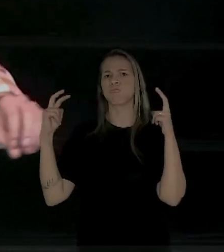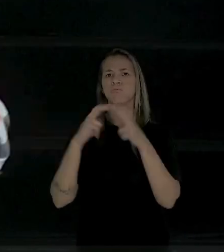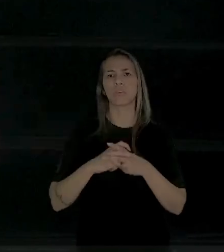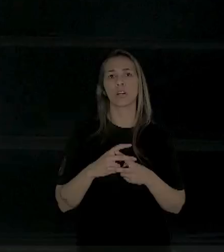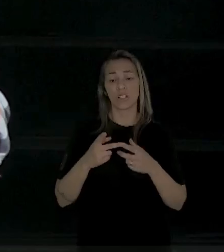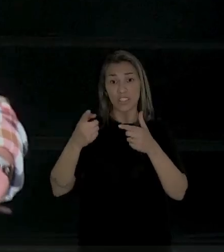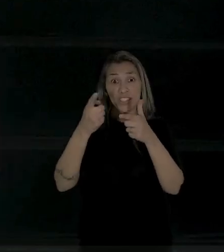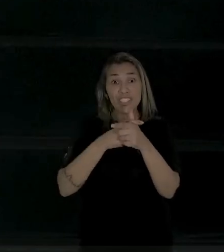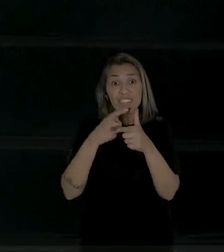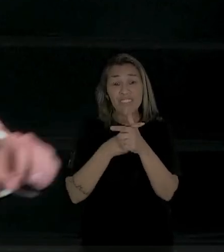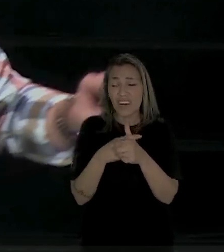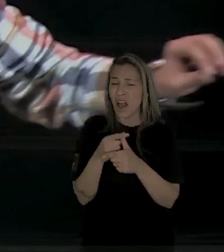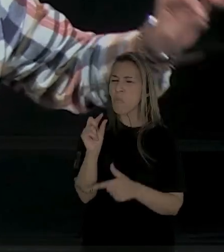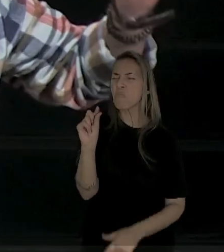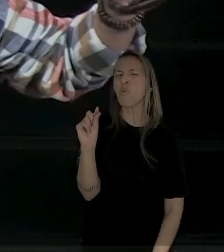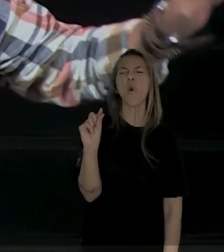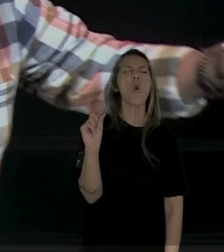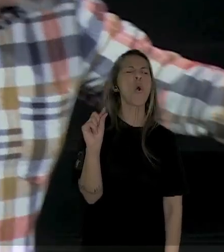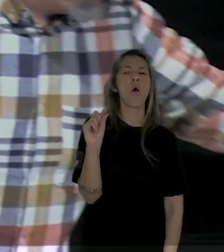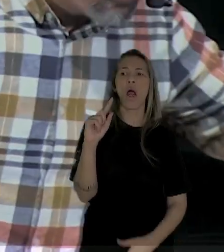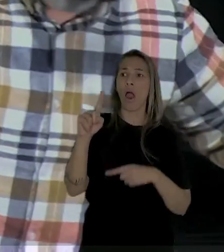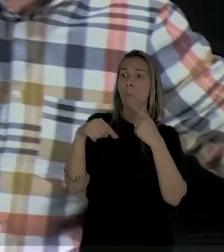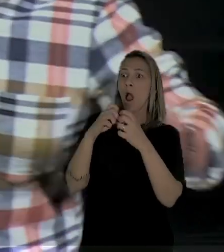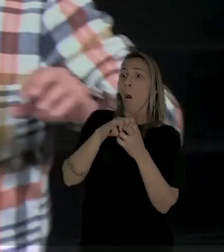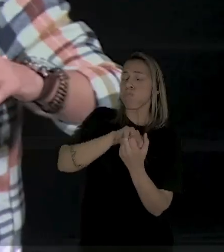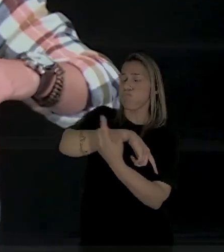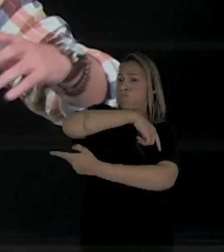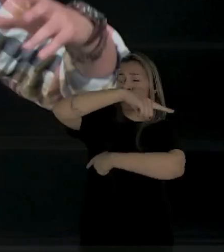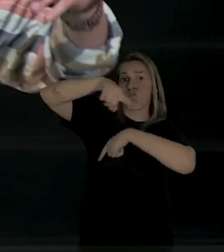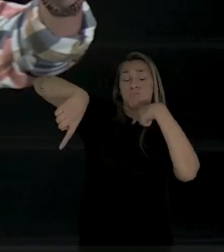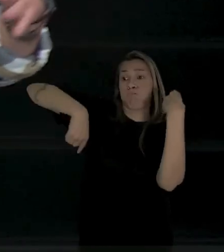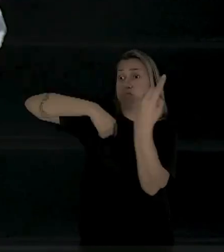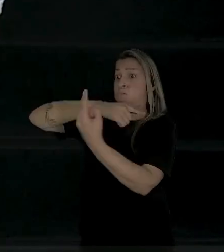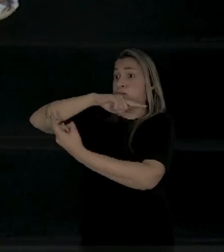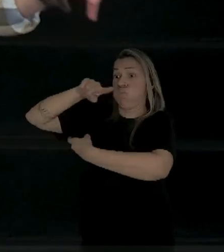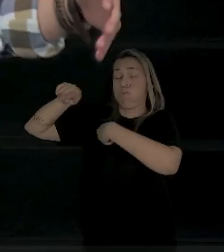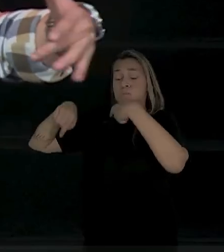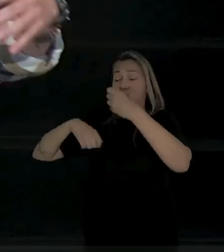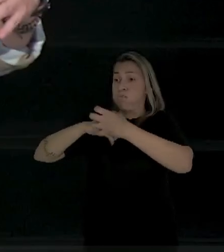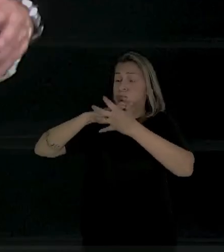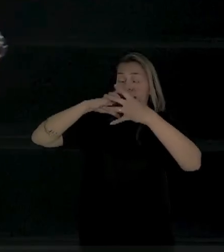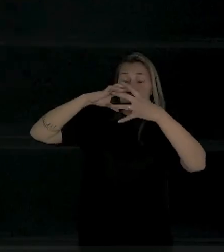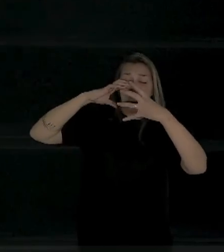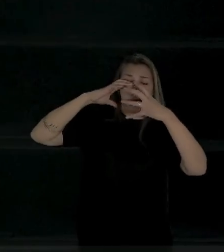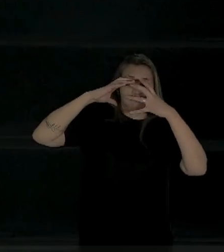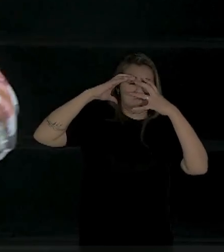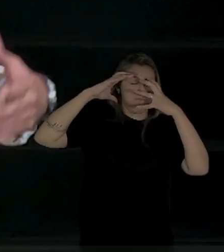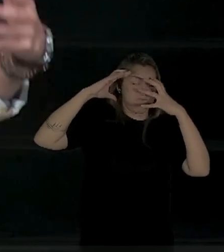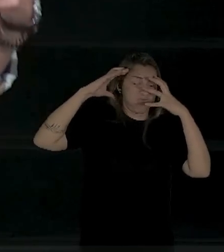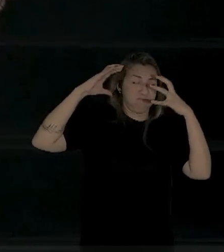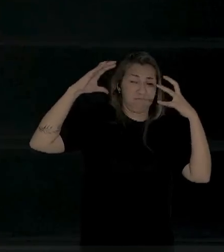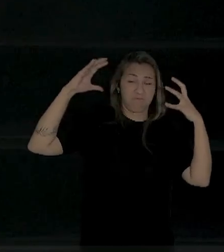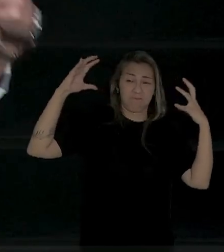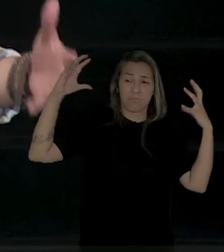pequena discórdia, era uma pequena fase de desemprego. E aquilo cresceu, cresceu, cresceu, cresceu. E agora eu